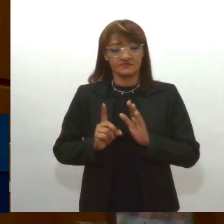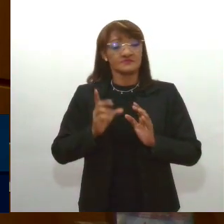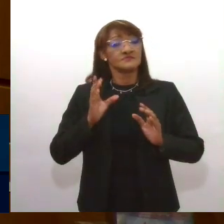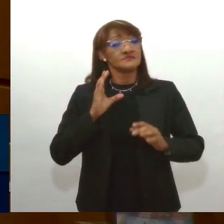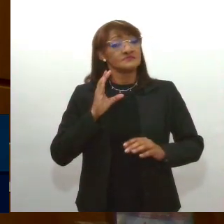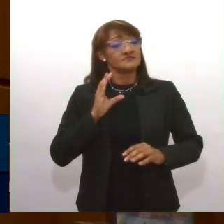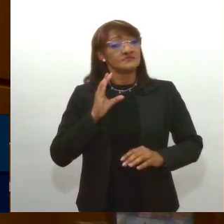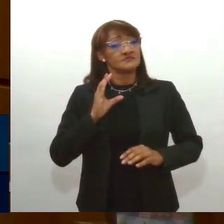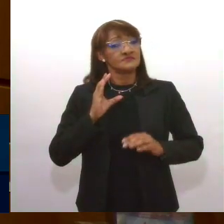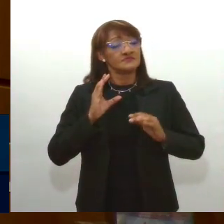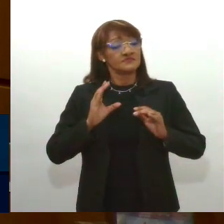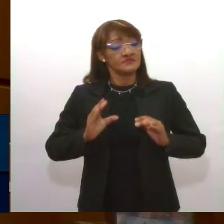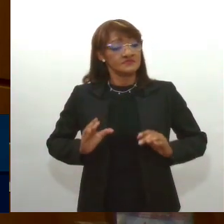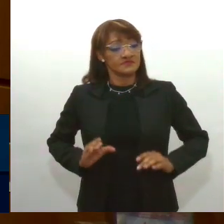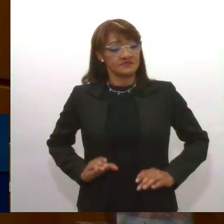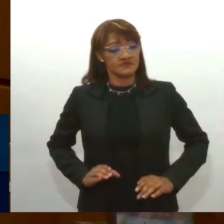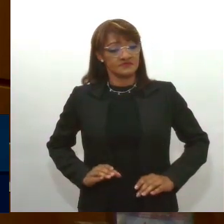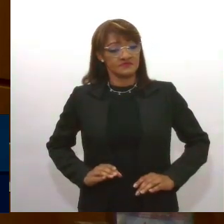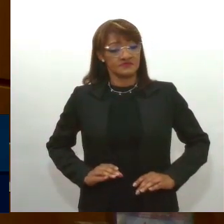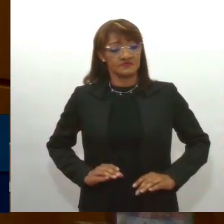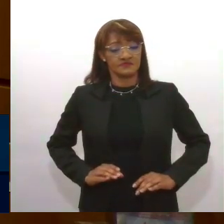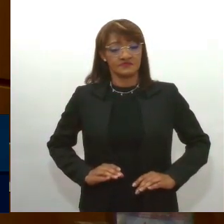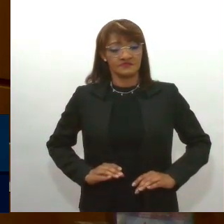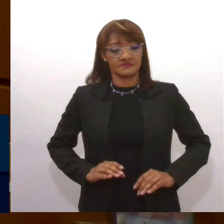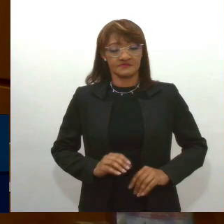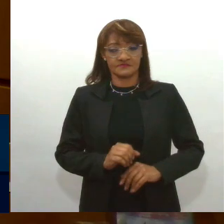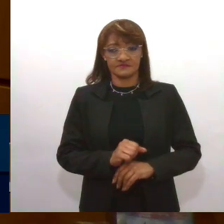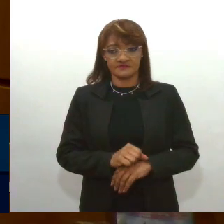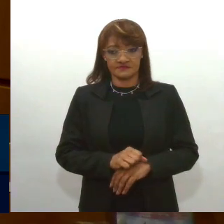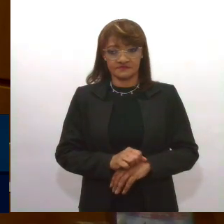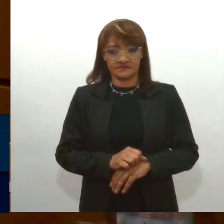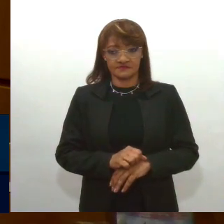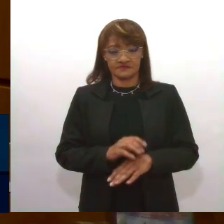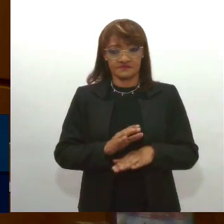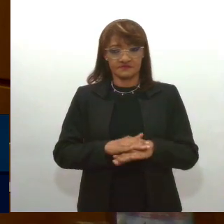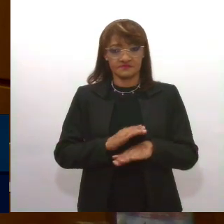escolher os prefeitos municipais de